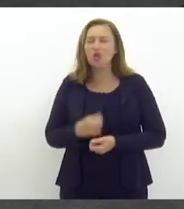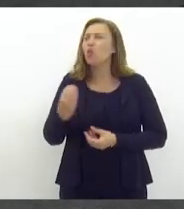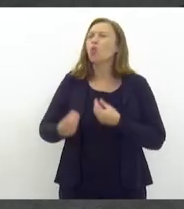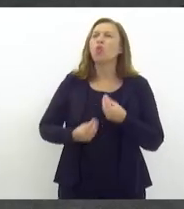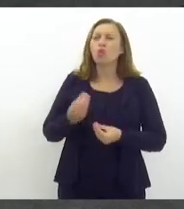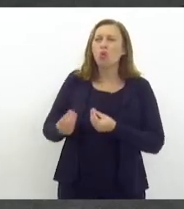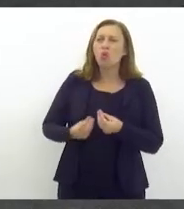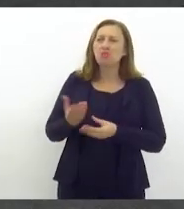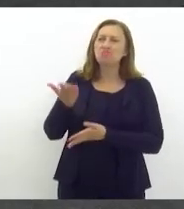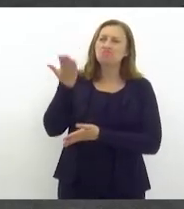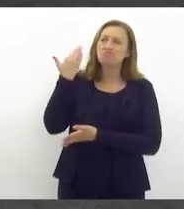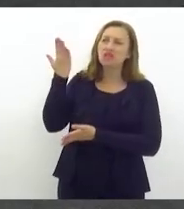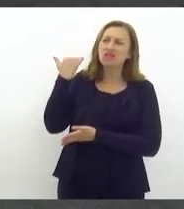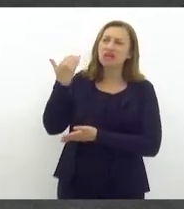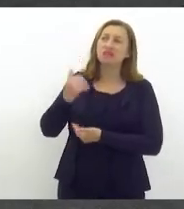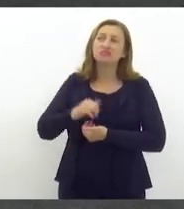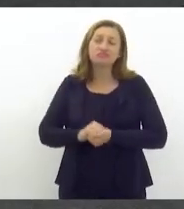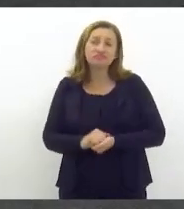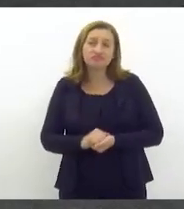a época?